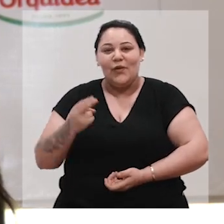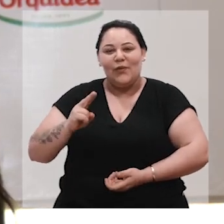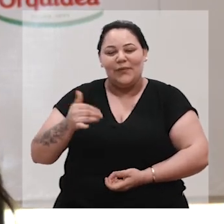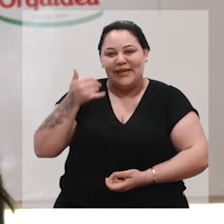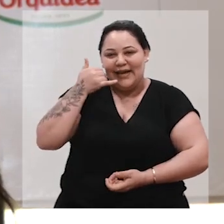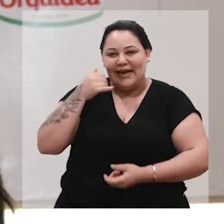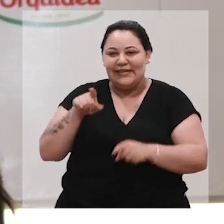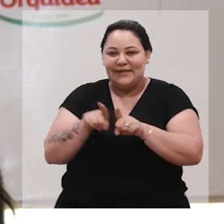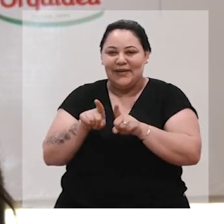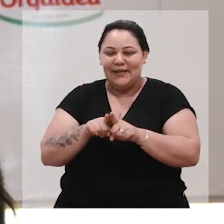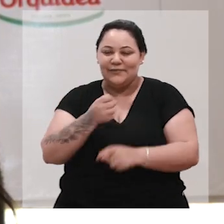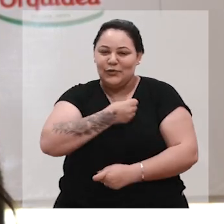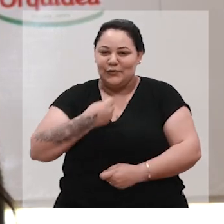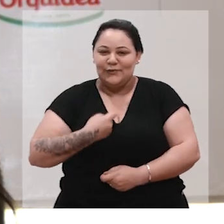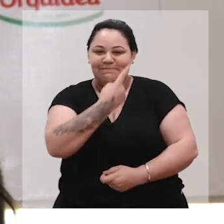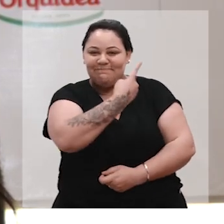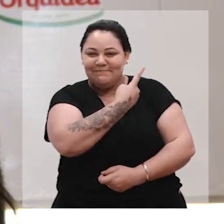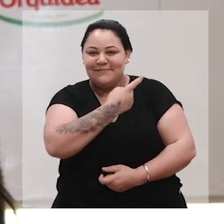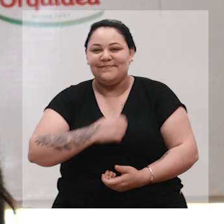imprensa@camaracaxias.rs.gov.br ou me ligar no